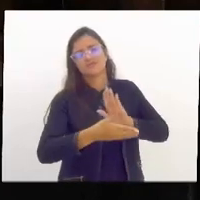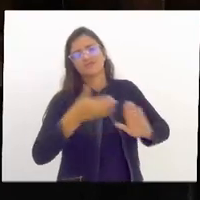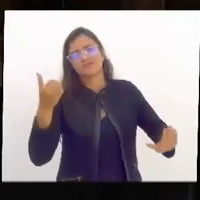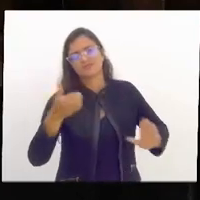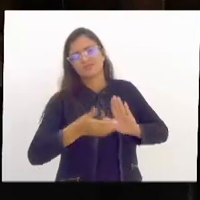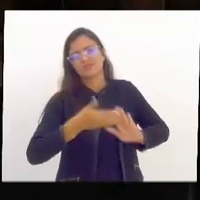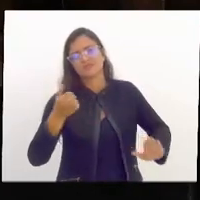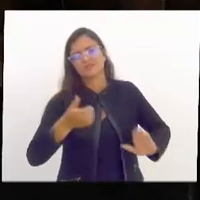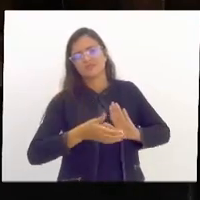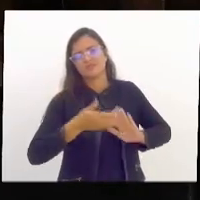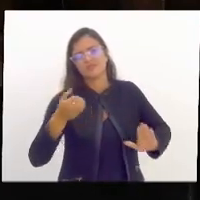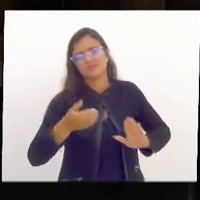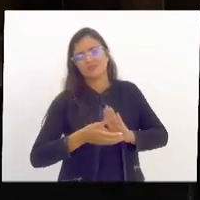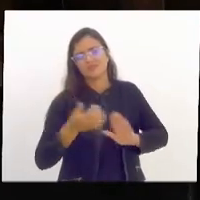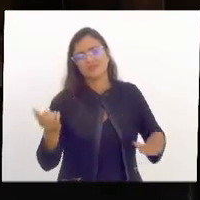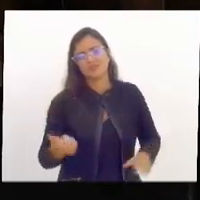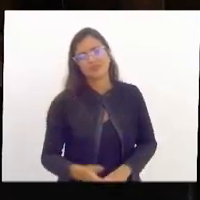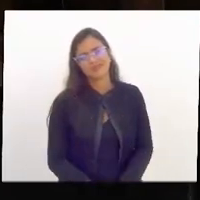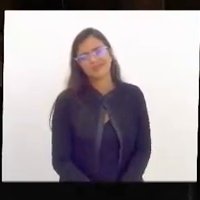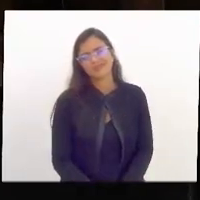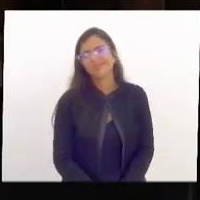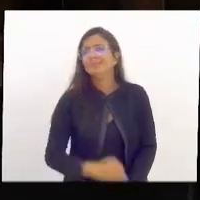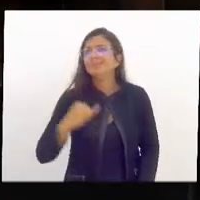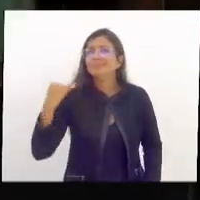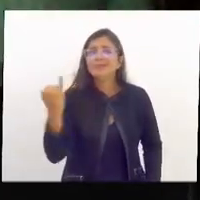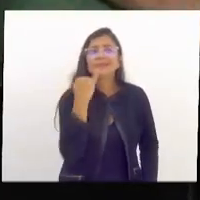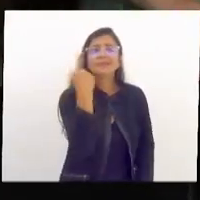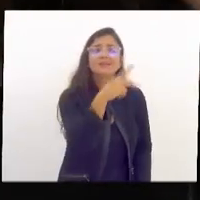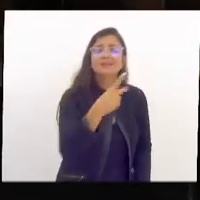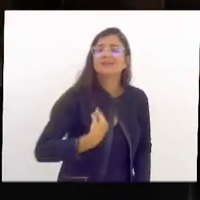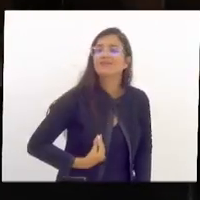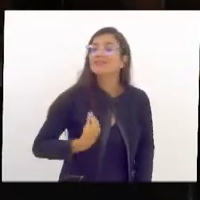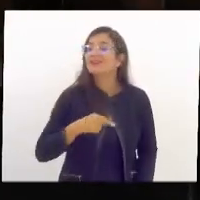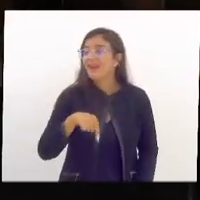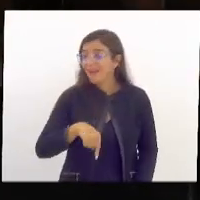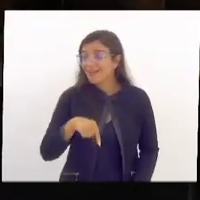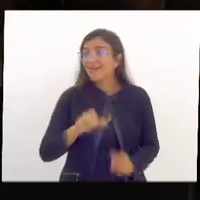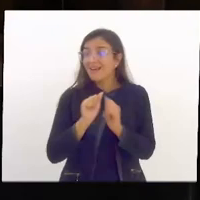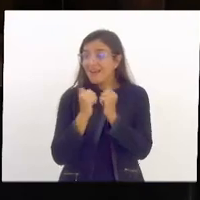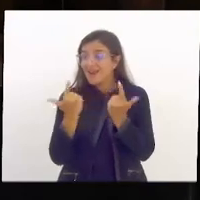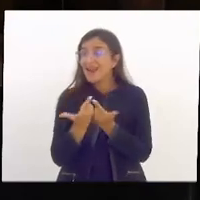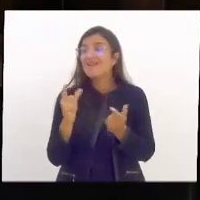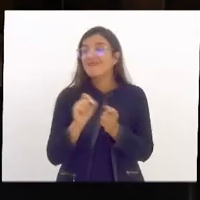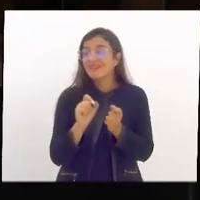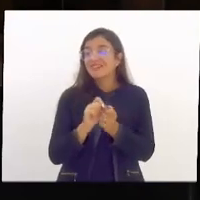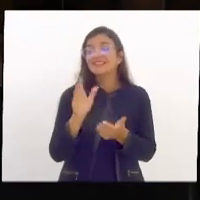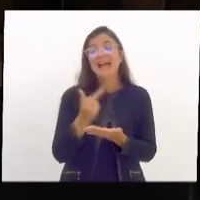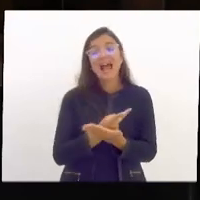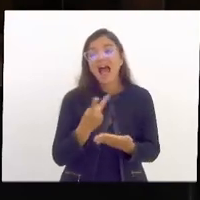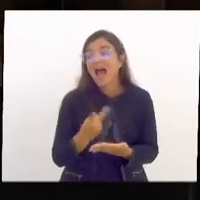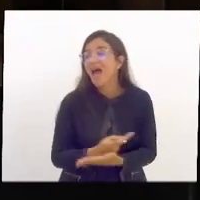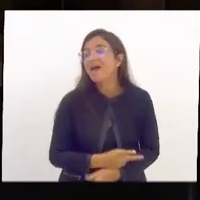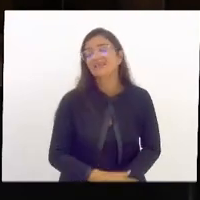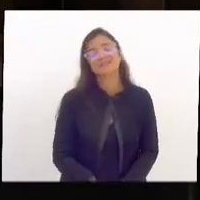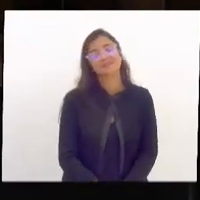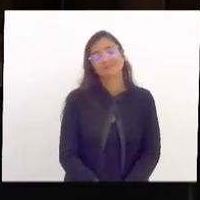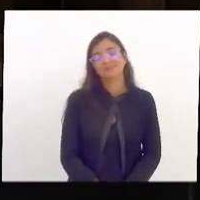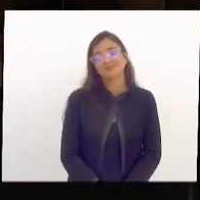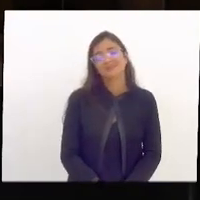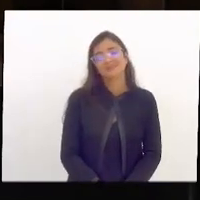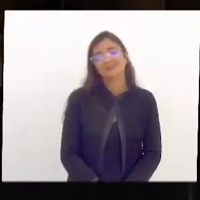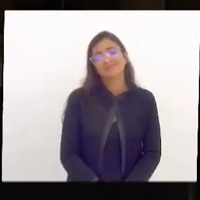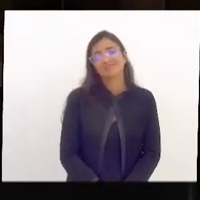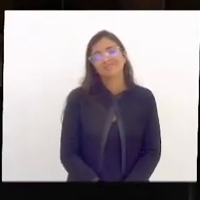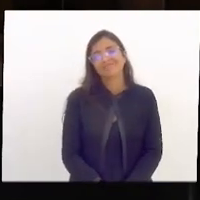importantes benefícios para os servidores públicos. Foi essa casa aqui que fez isso em nome de um regime de recuperação fiscal. E a